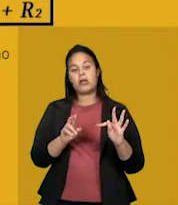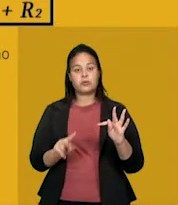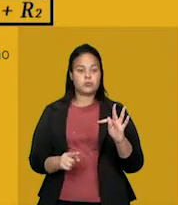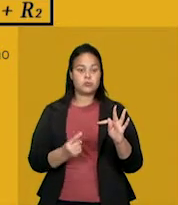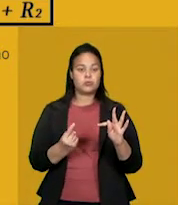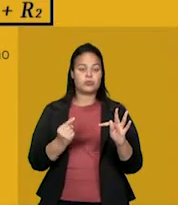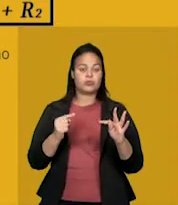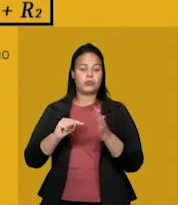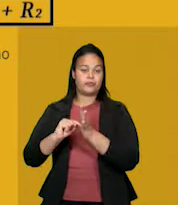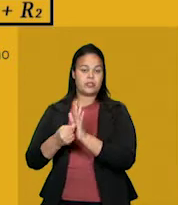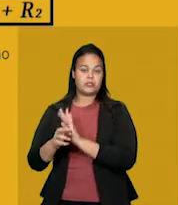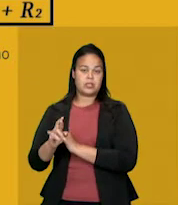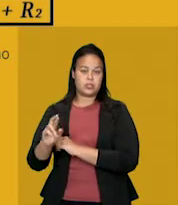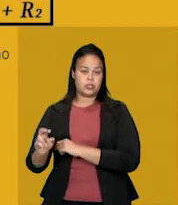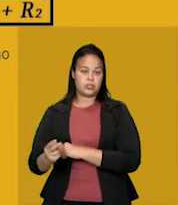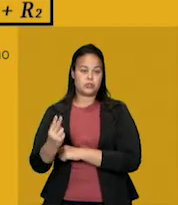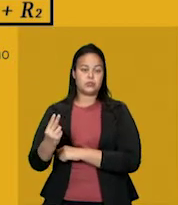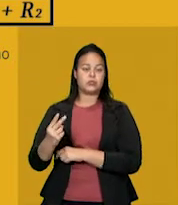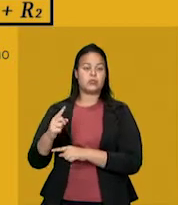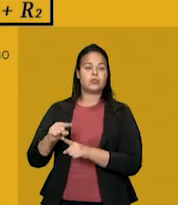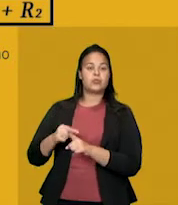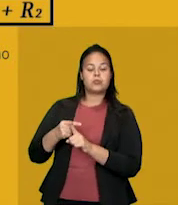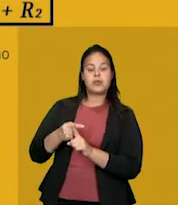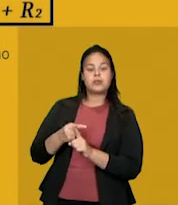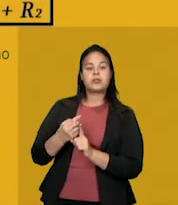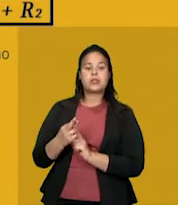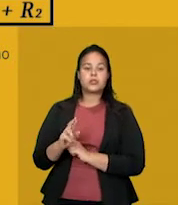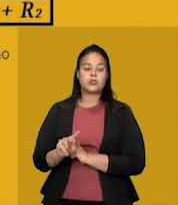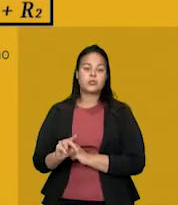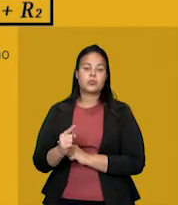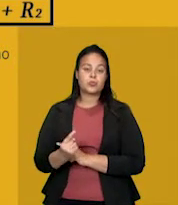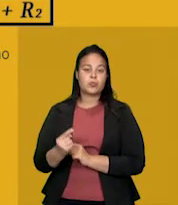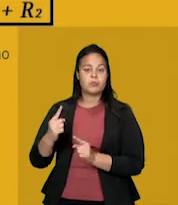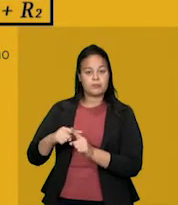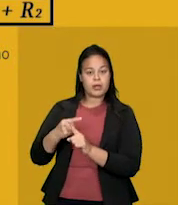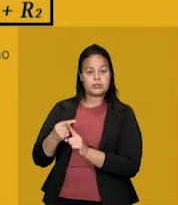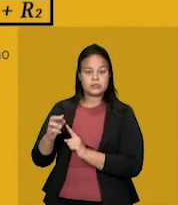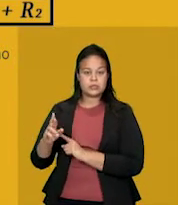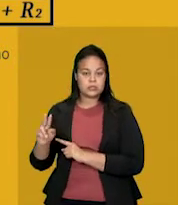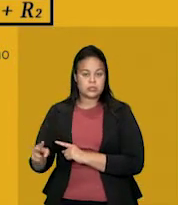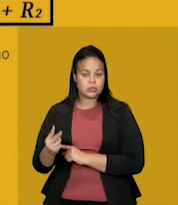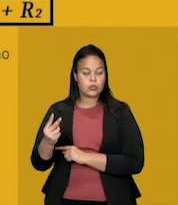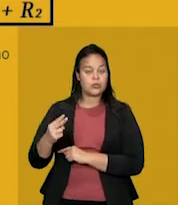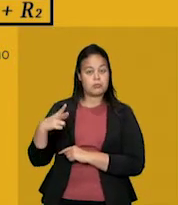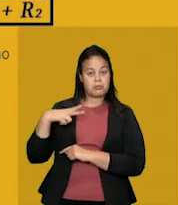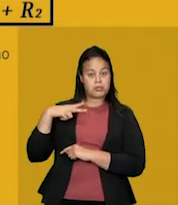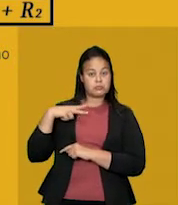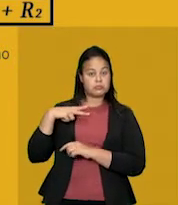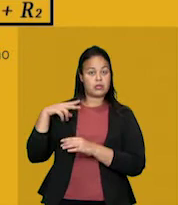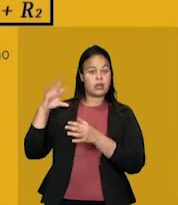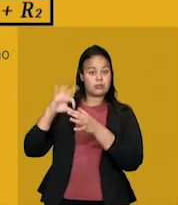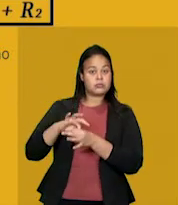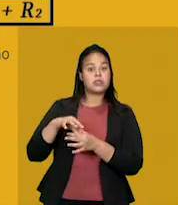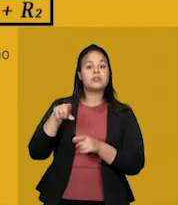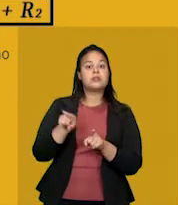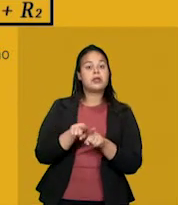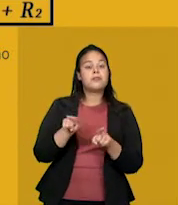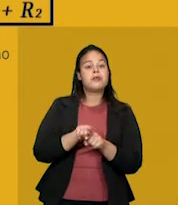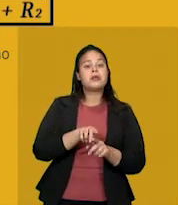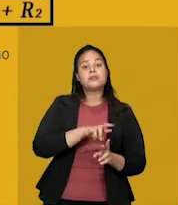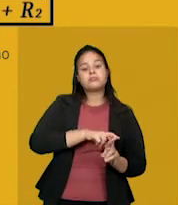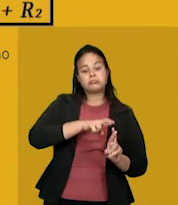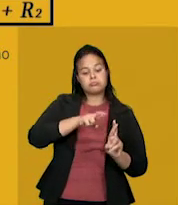vezes R2 sobre R1 mais R2. E um segundo caso particular é quando os valores das